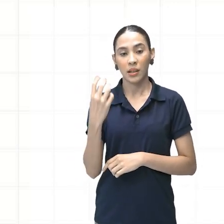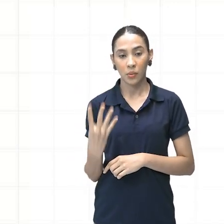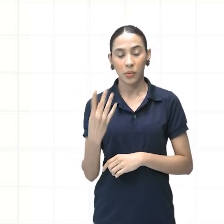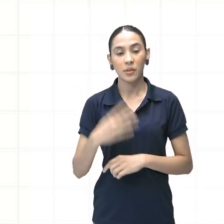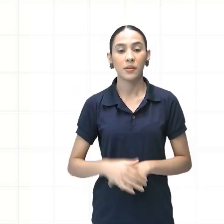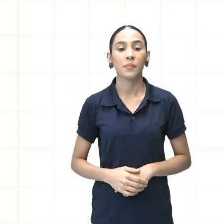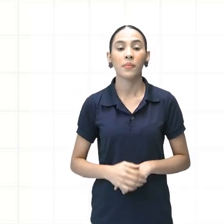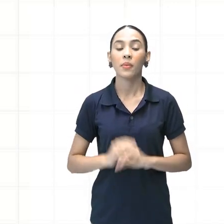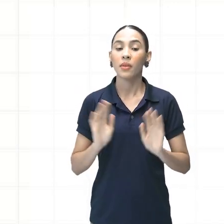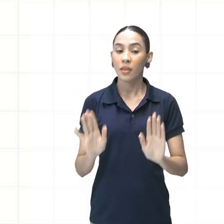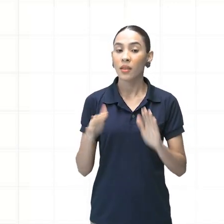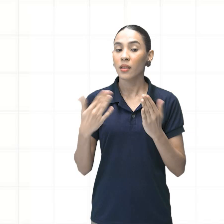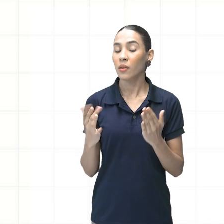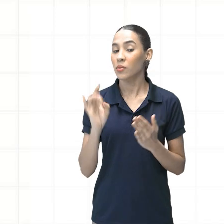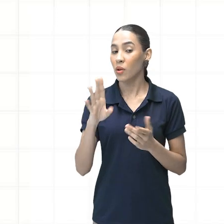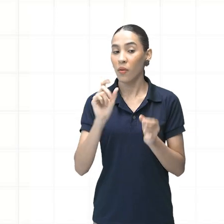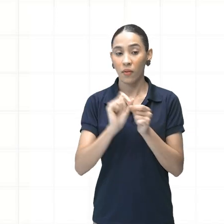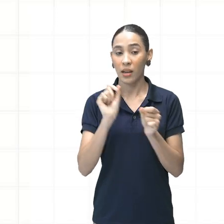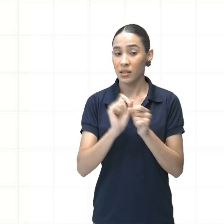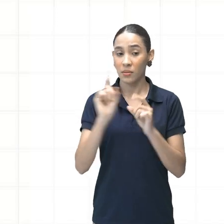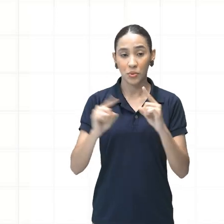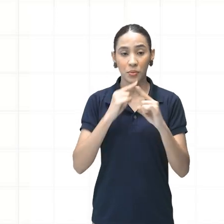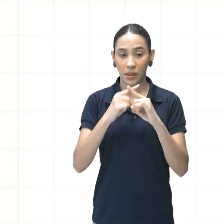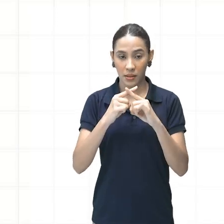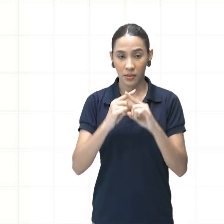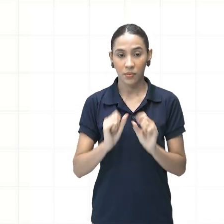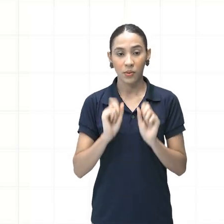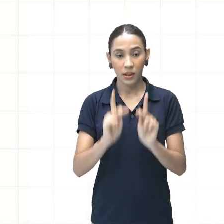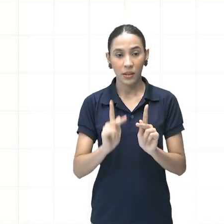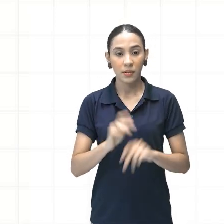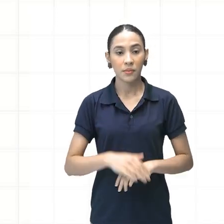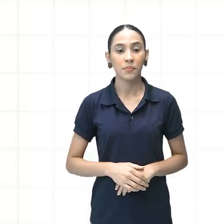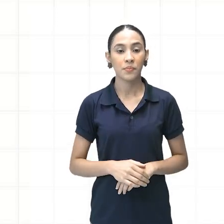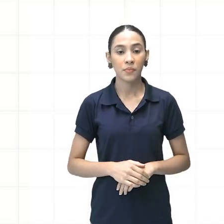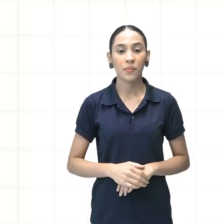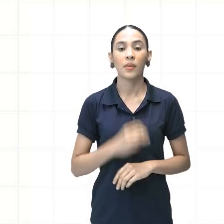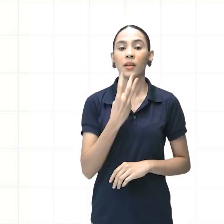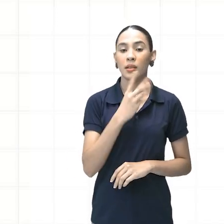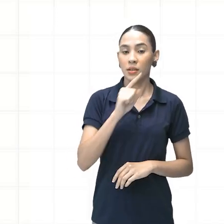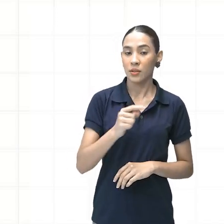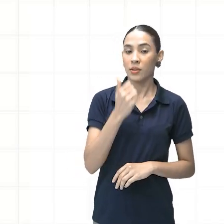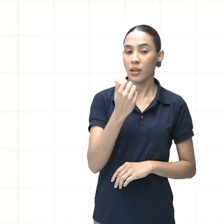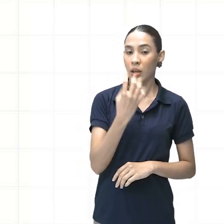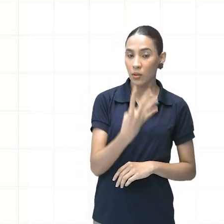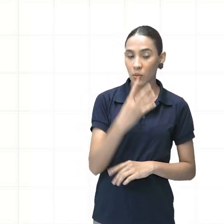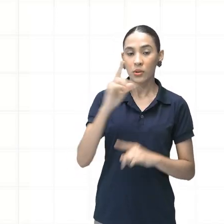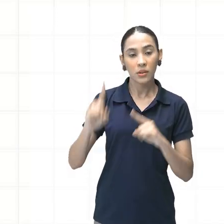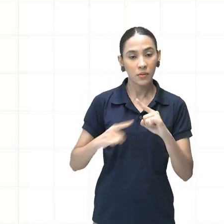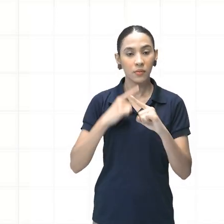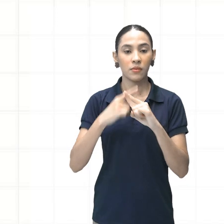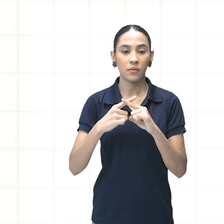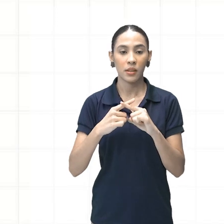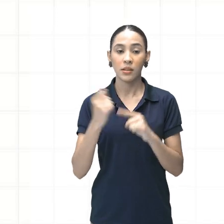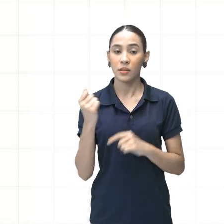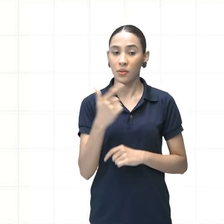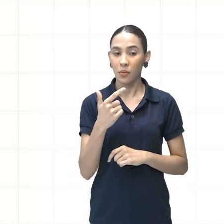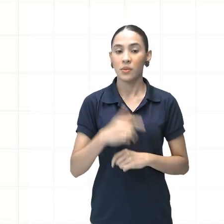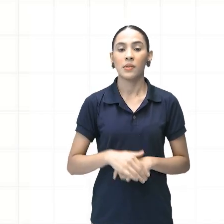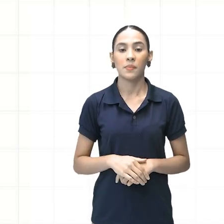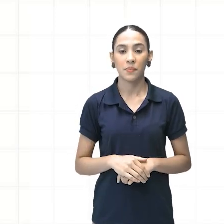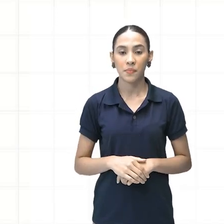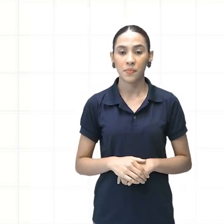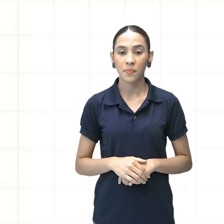3,14. E aí, é só fazer esse produto, tudo bem? Então, 3,14 vezes